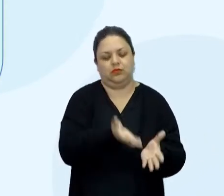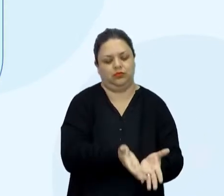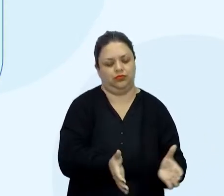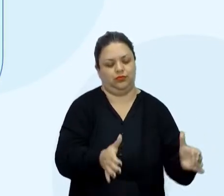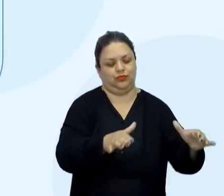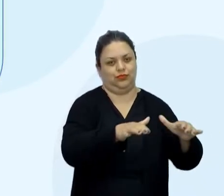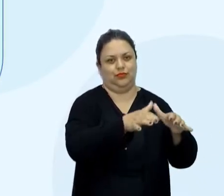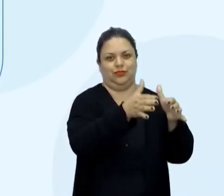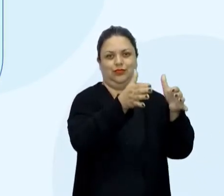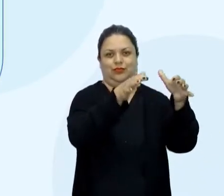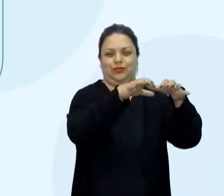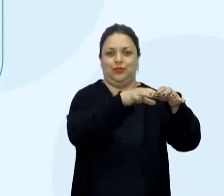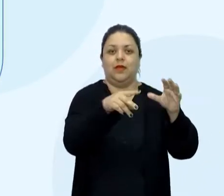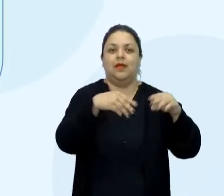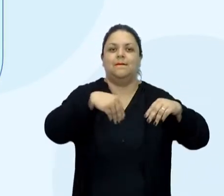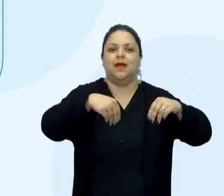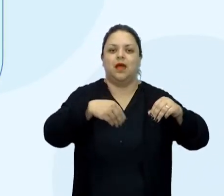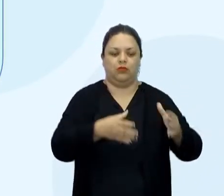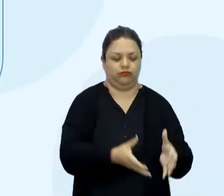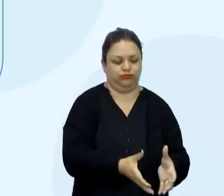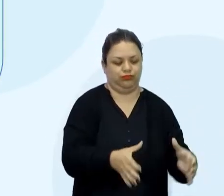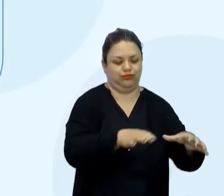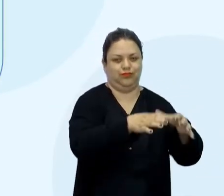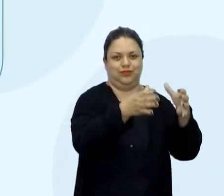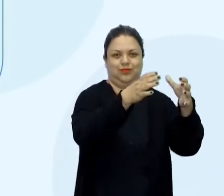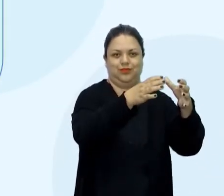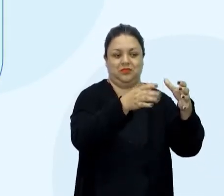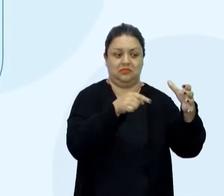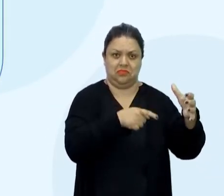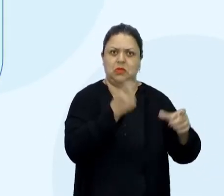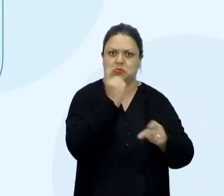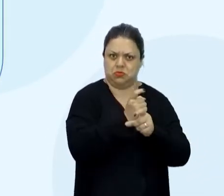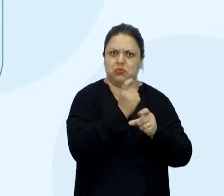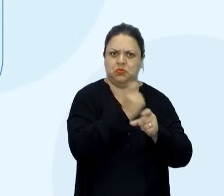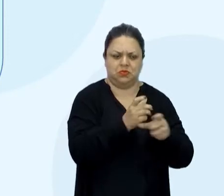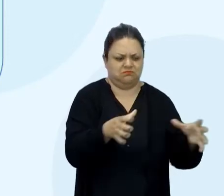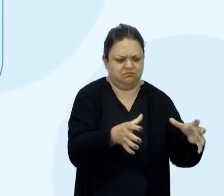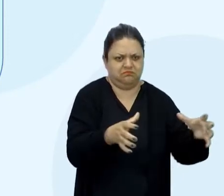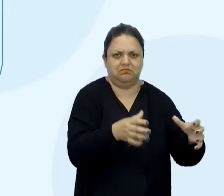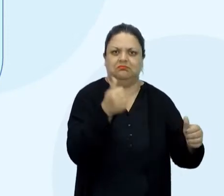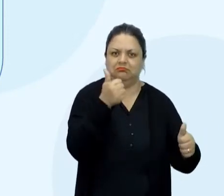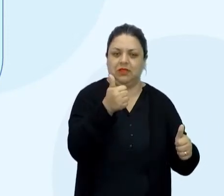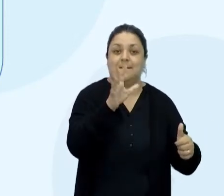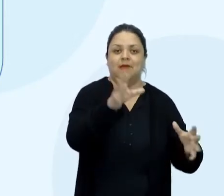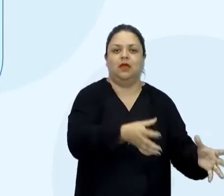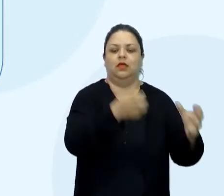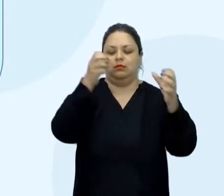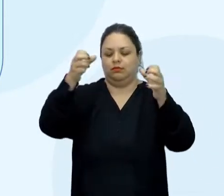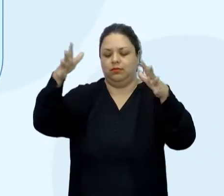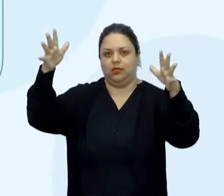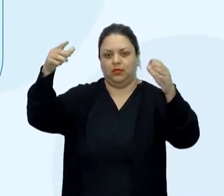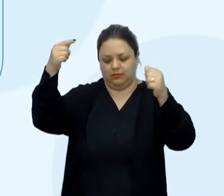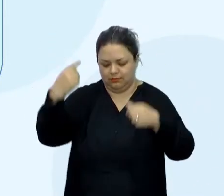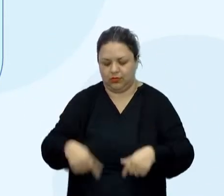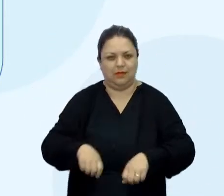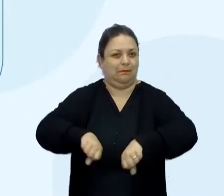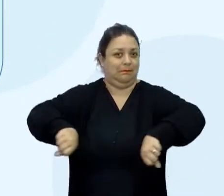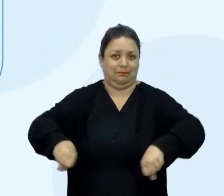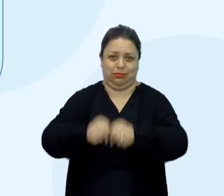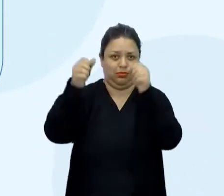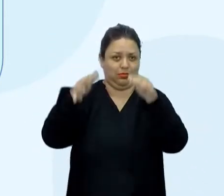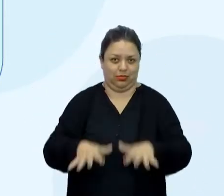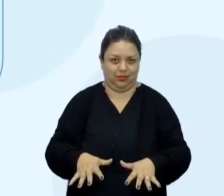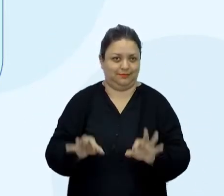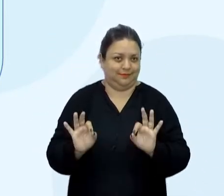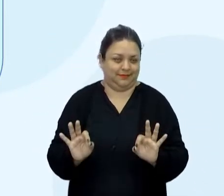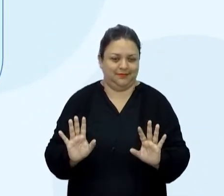é duro, mas é frágil porque se eu soltar no chão, quebra, tá? São resistentes aí à flexão, eles